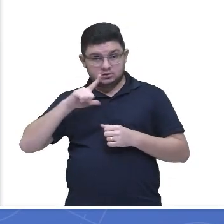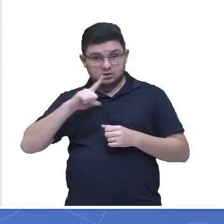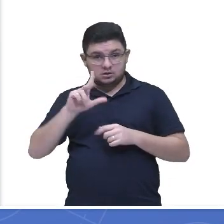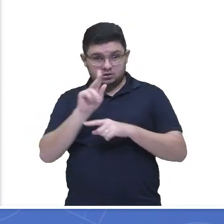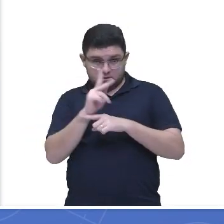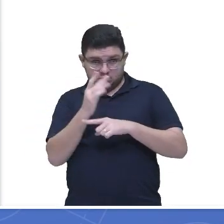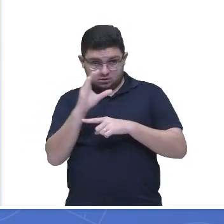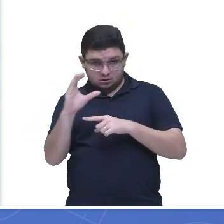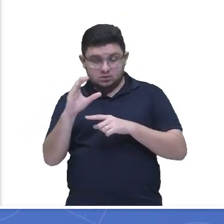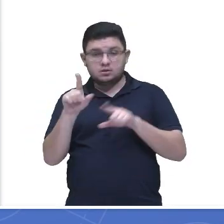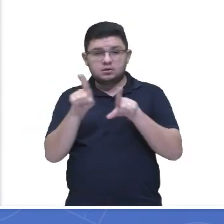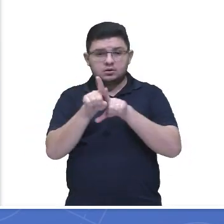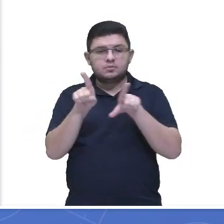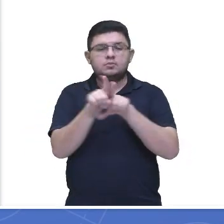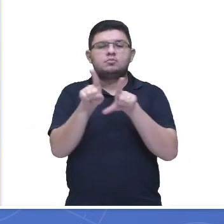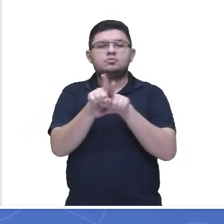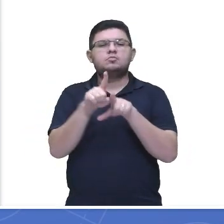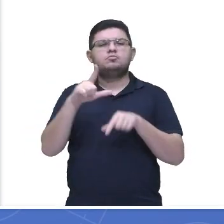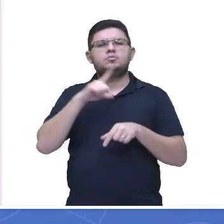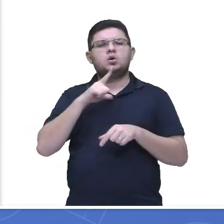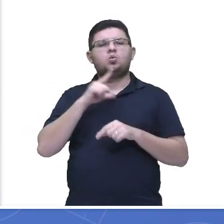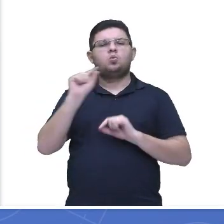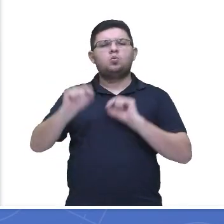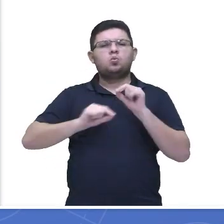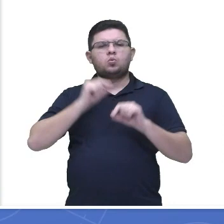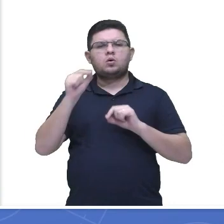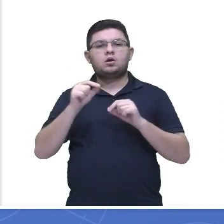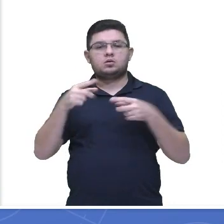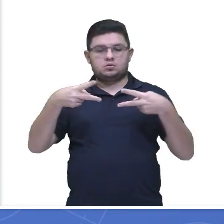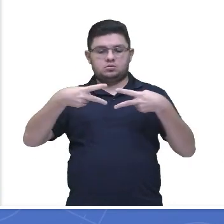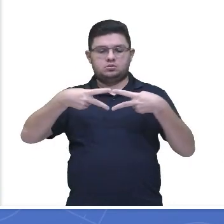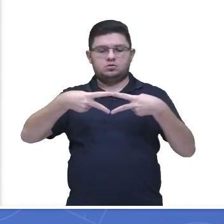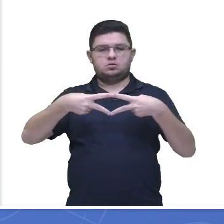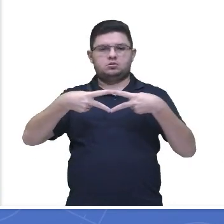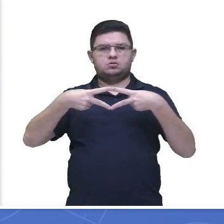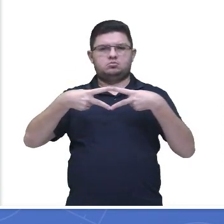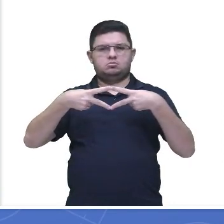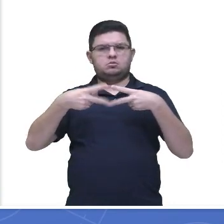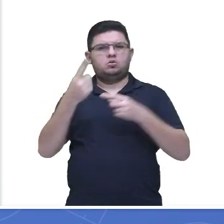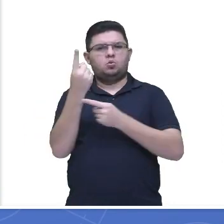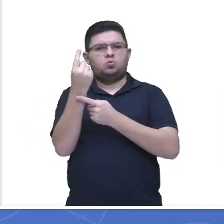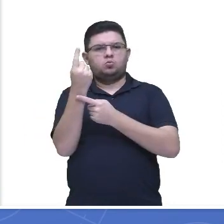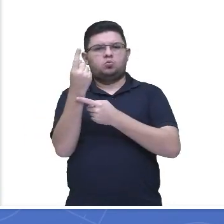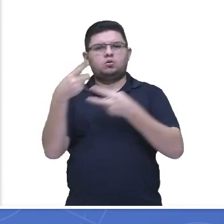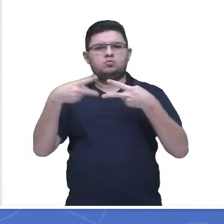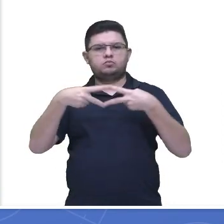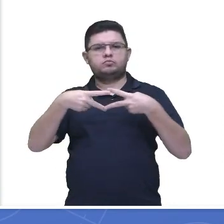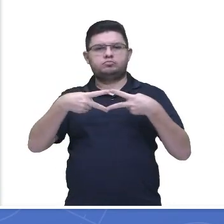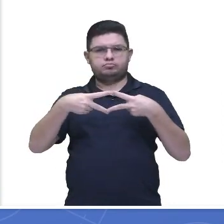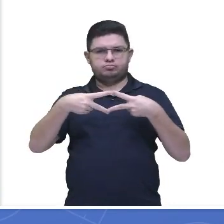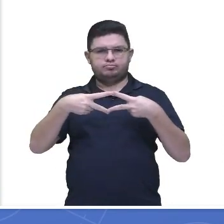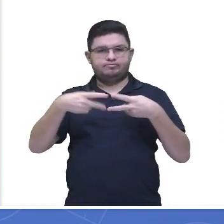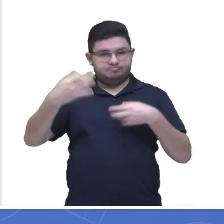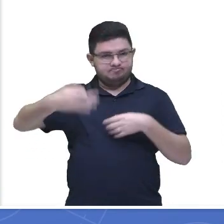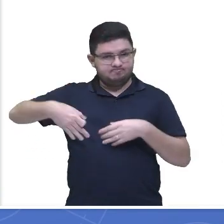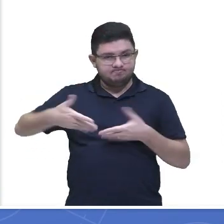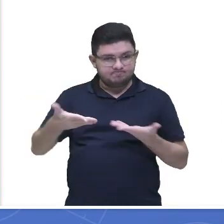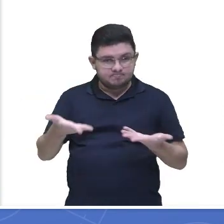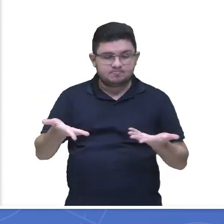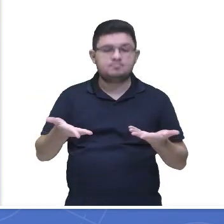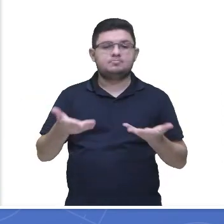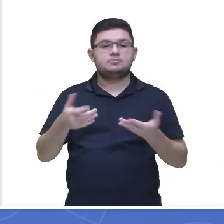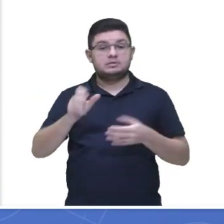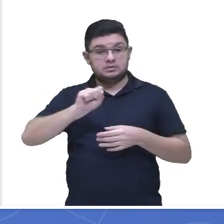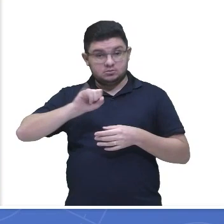ele contém apenas uma dupla ligação? Correto. Eu classifico o